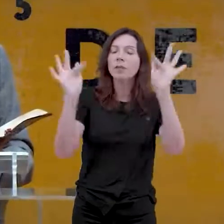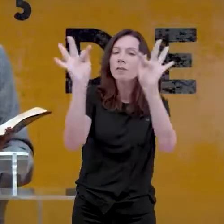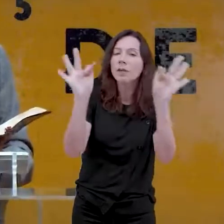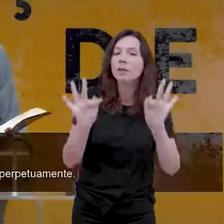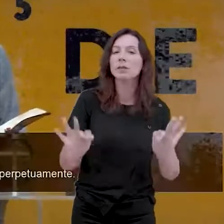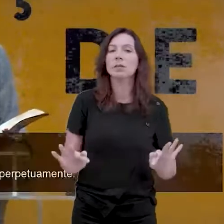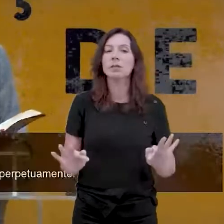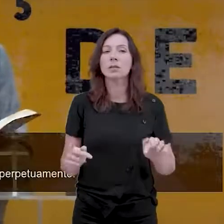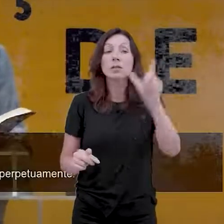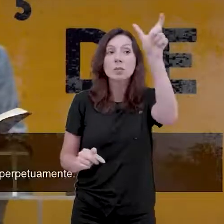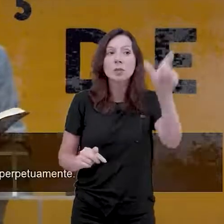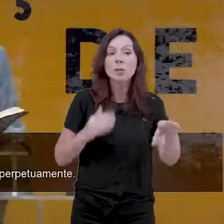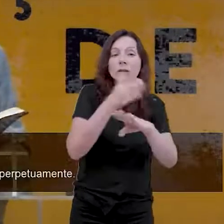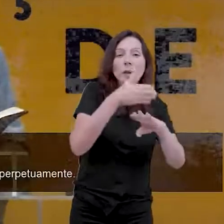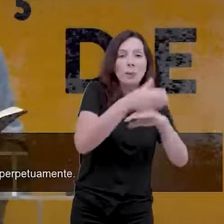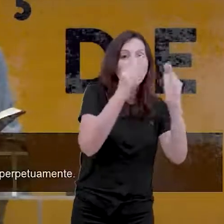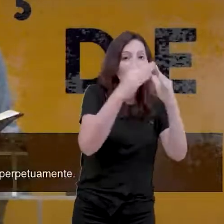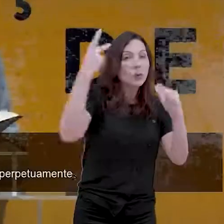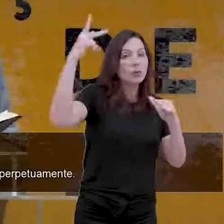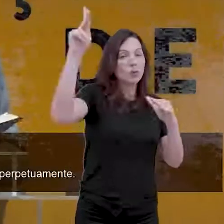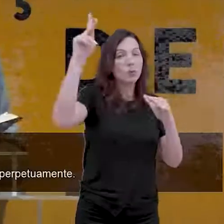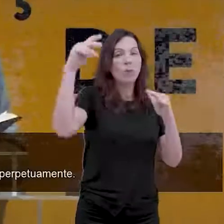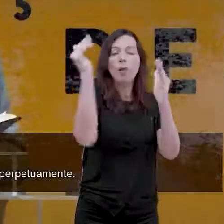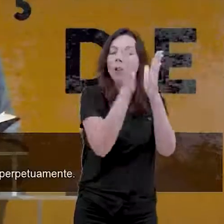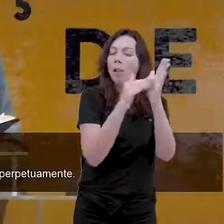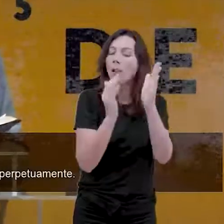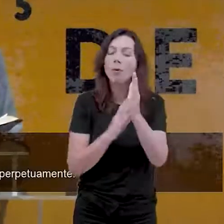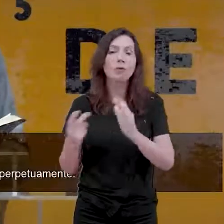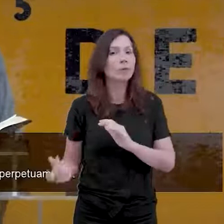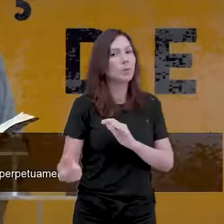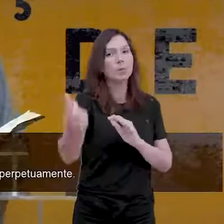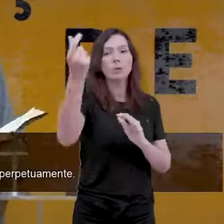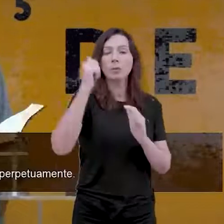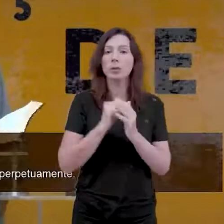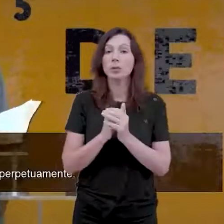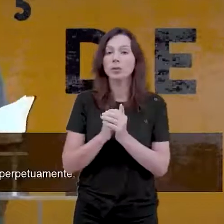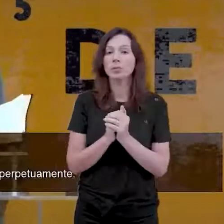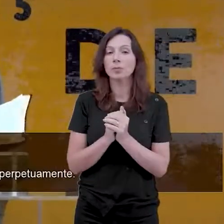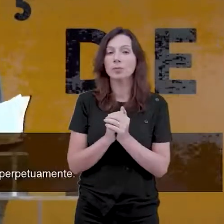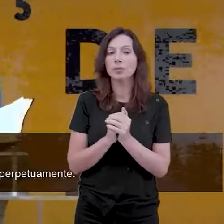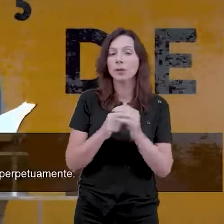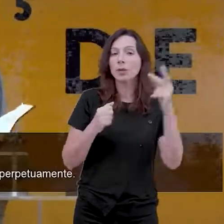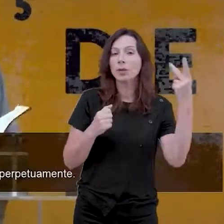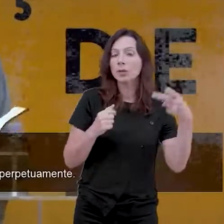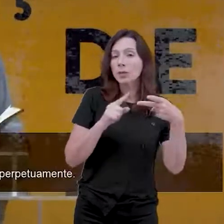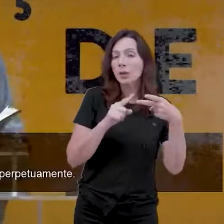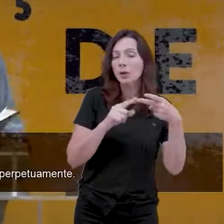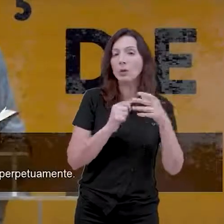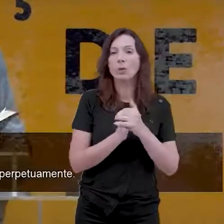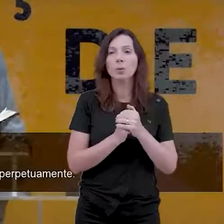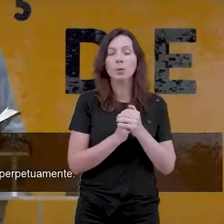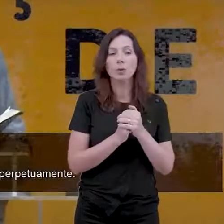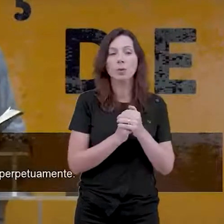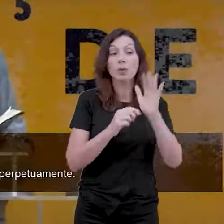Bem-aventurados os que habitam em tua casa, louvam-te perpetuamente. Segundo momento em que a felicidade é tratada no